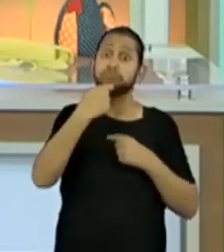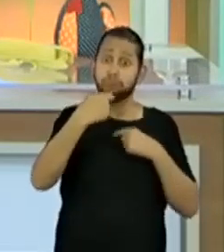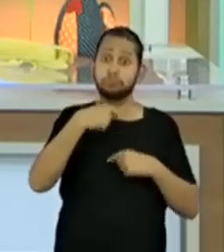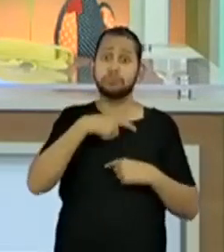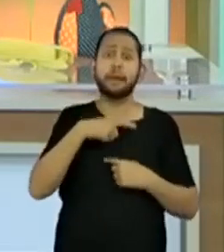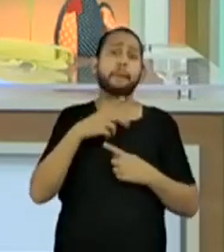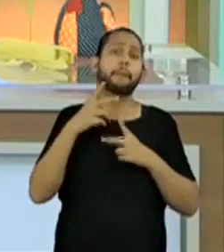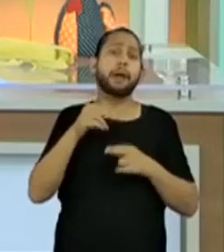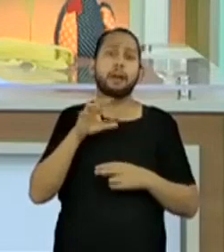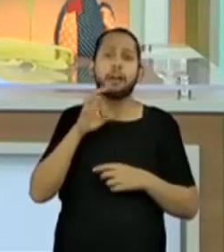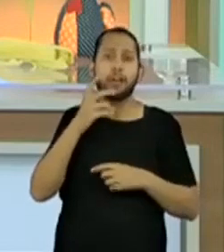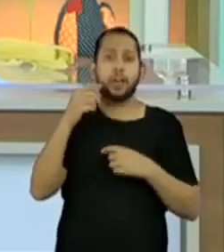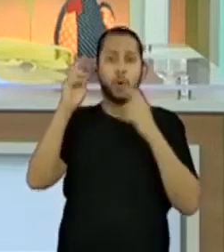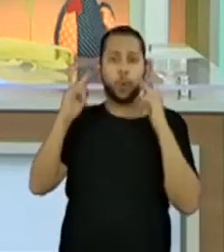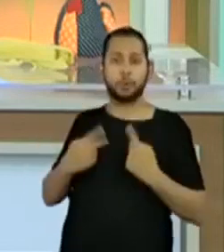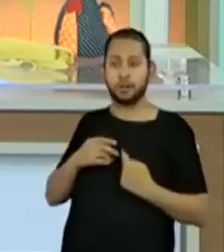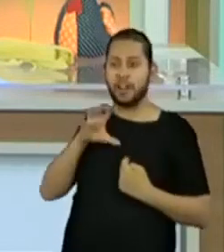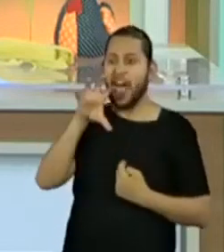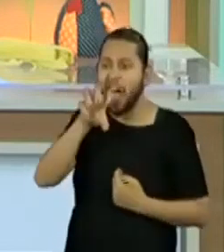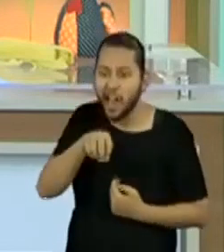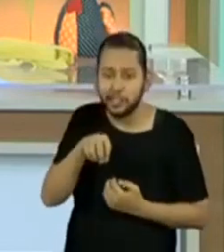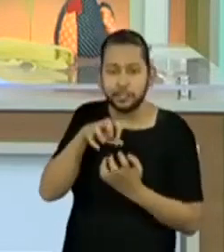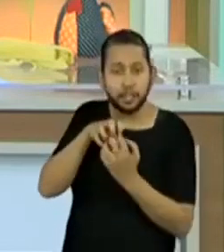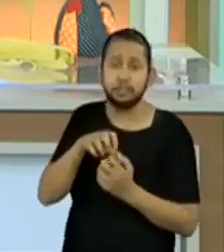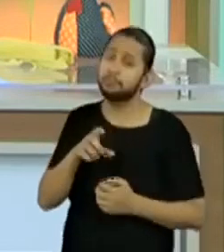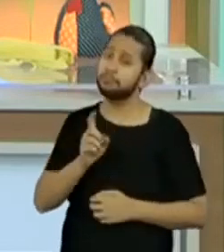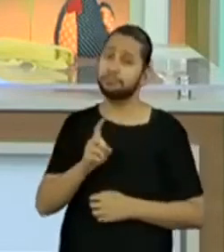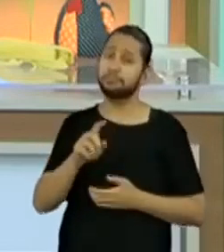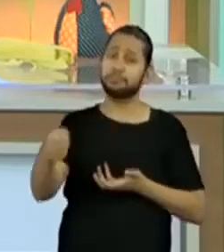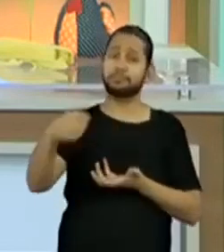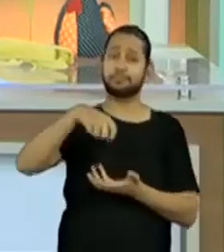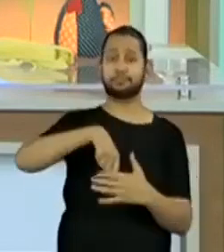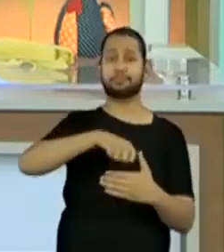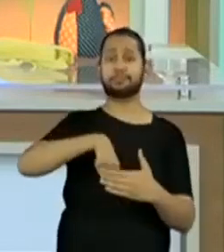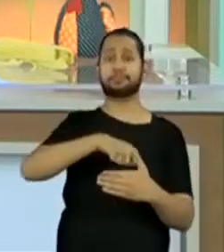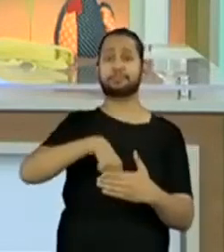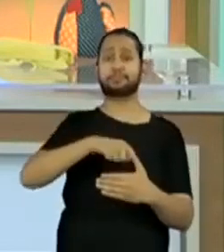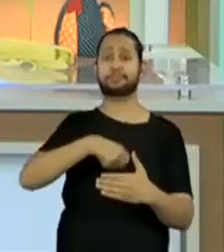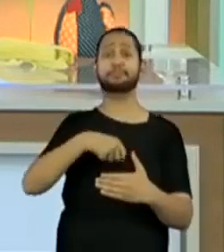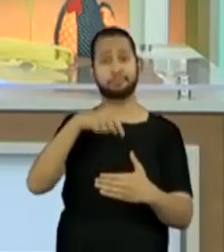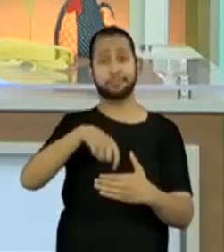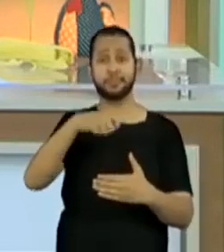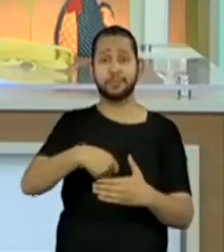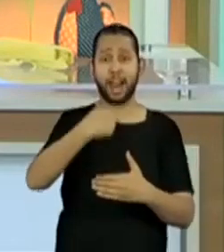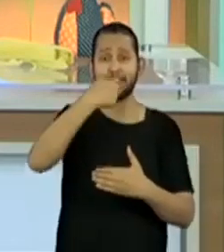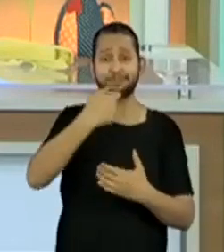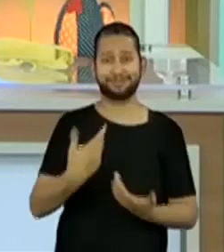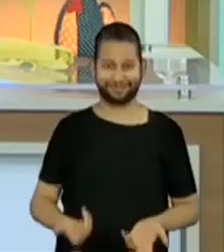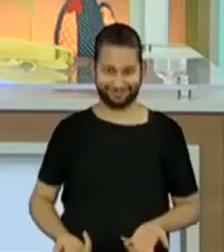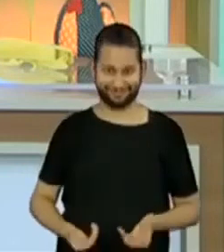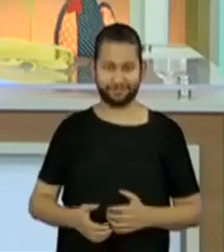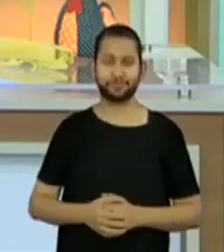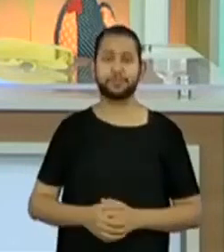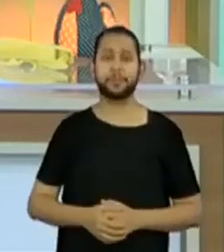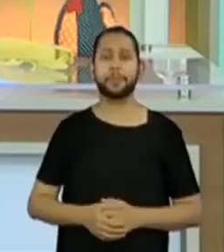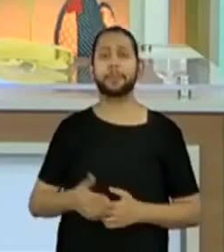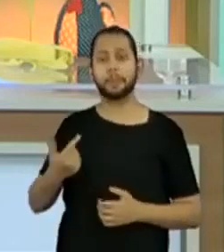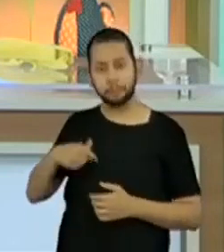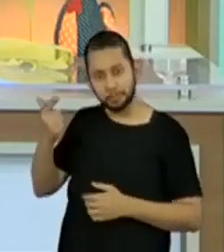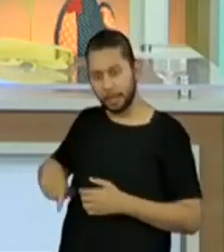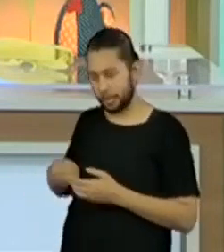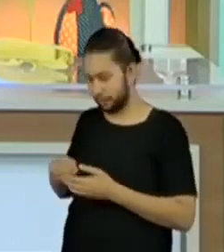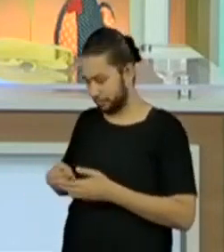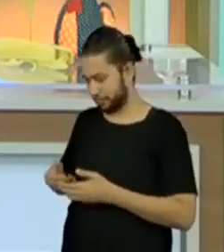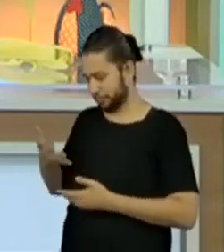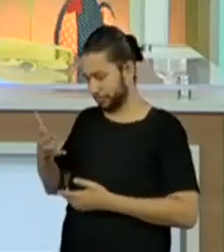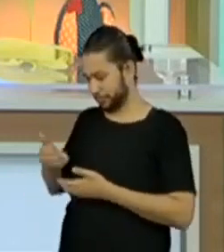alimentar, certo? Então pense nisso. Vamos lá ver se chegou mais alguma coisa? Ora, aqui